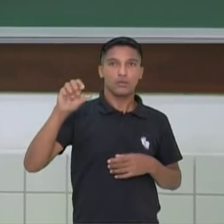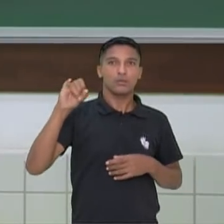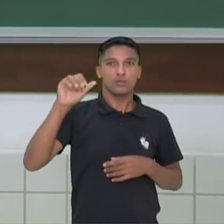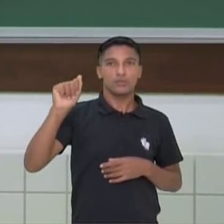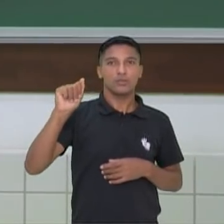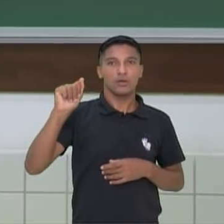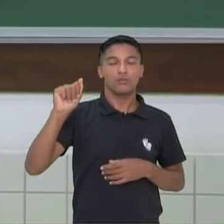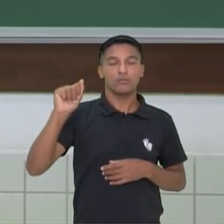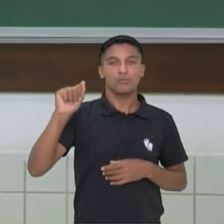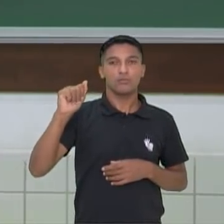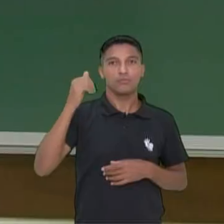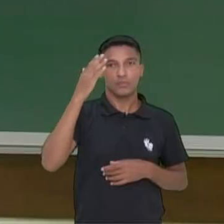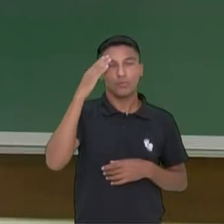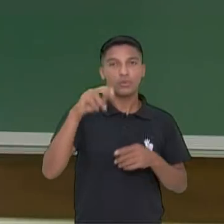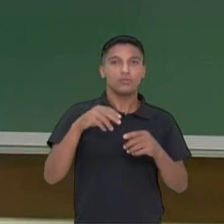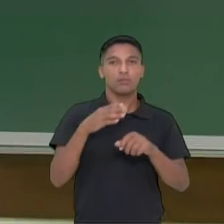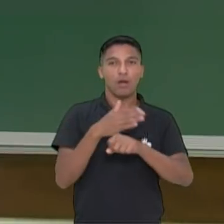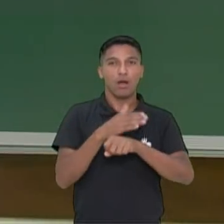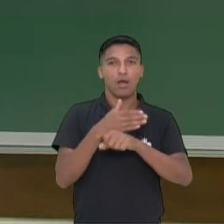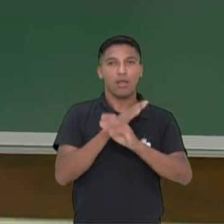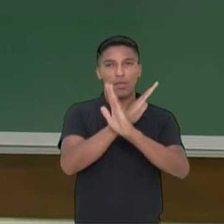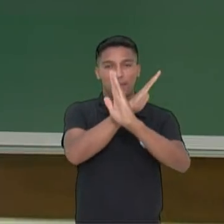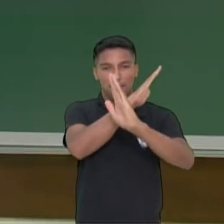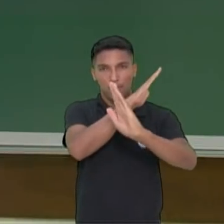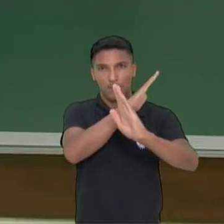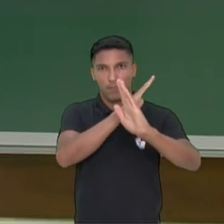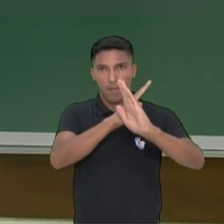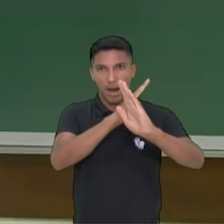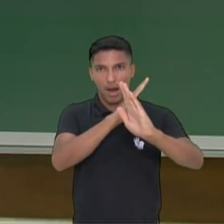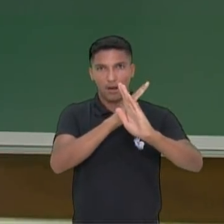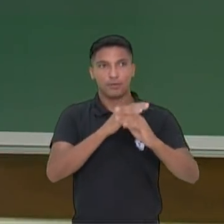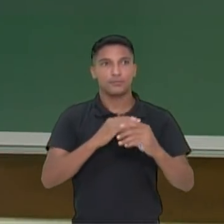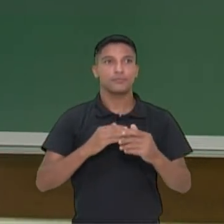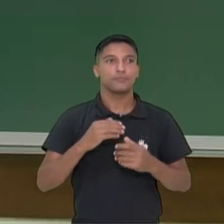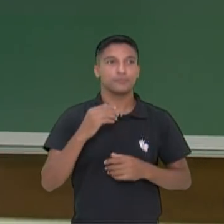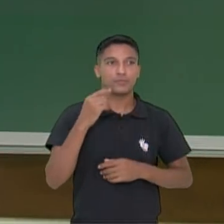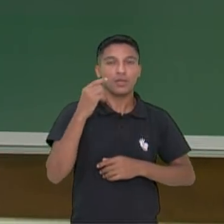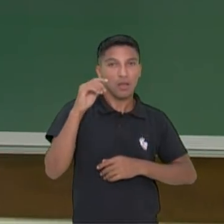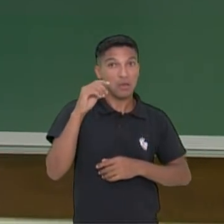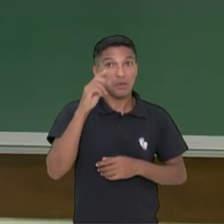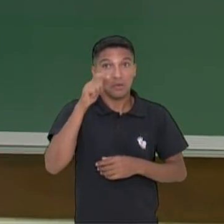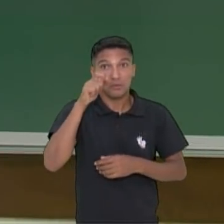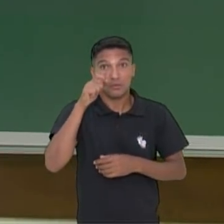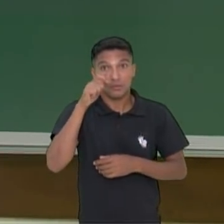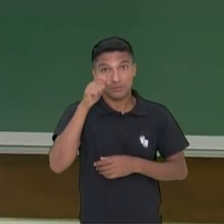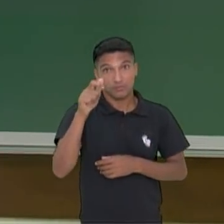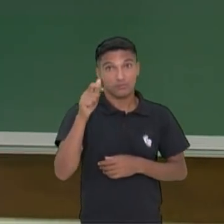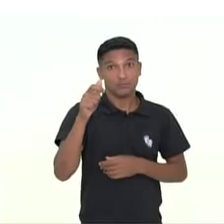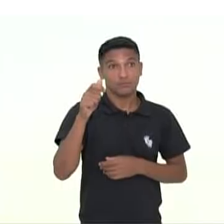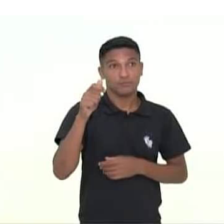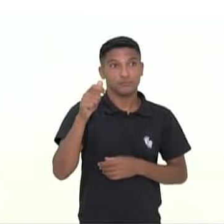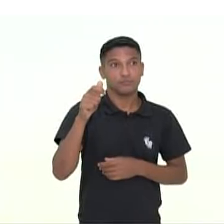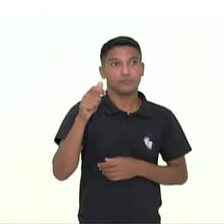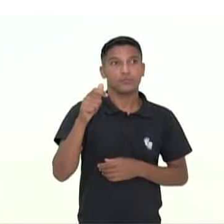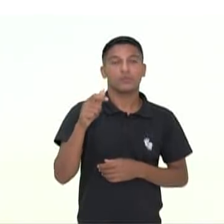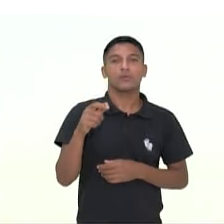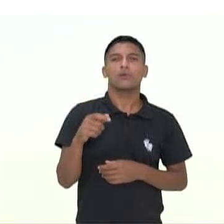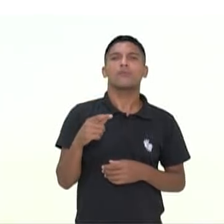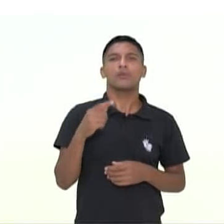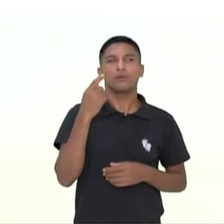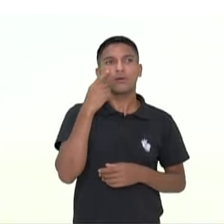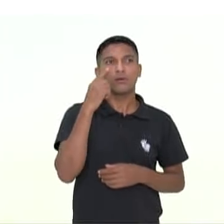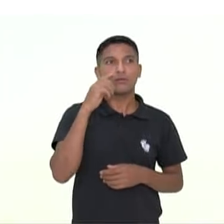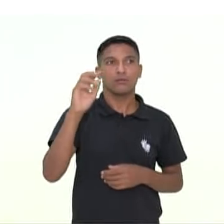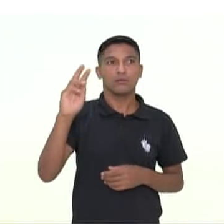energias. Essa que é a ideia, né? Algo bem interessante, olha só. Caminho da